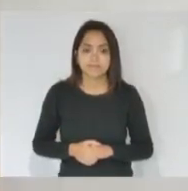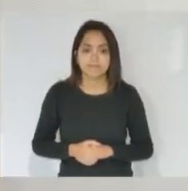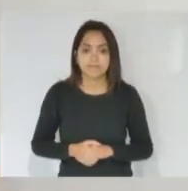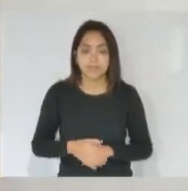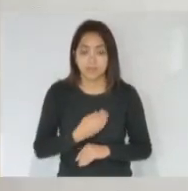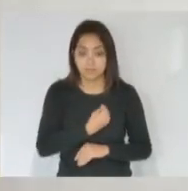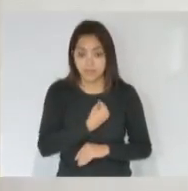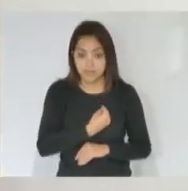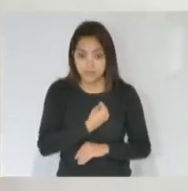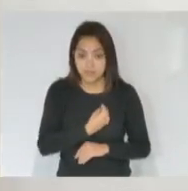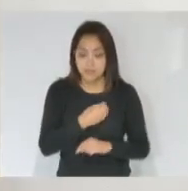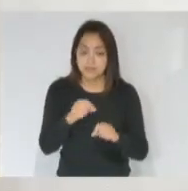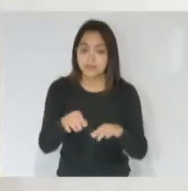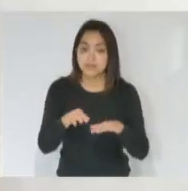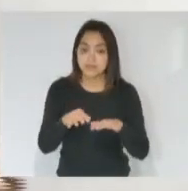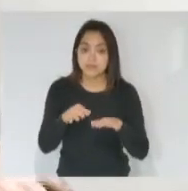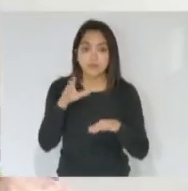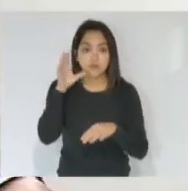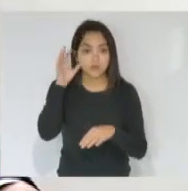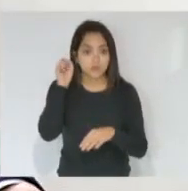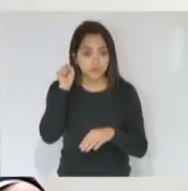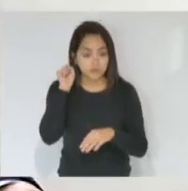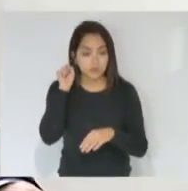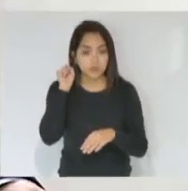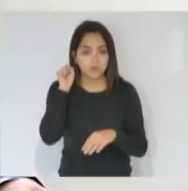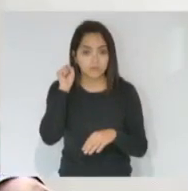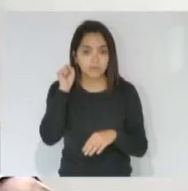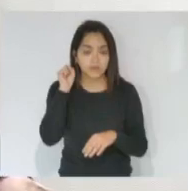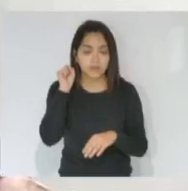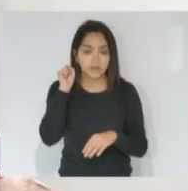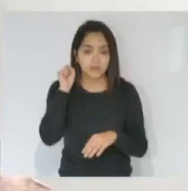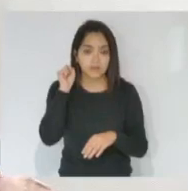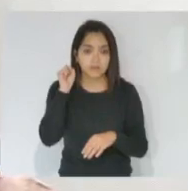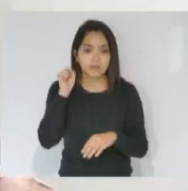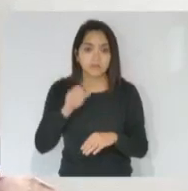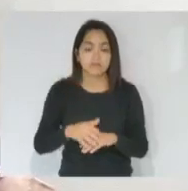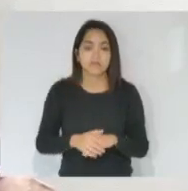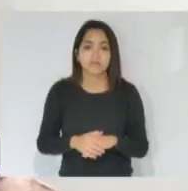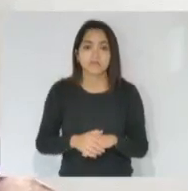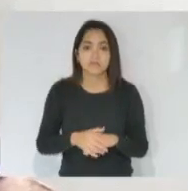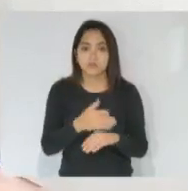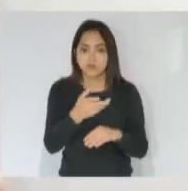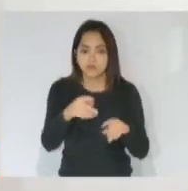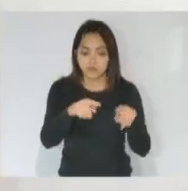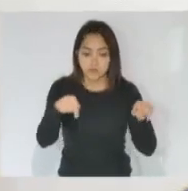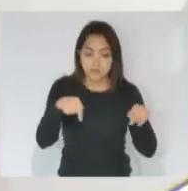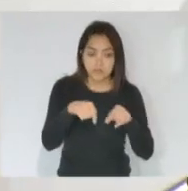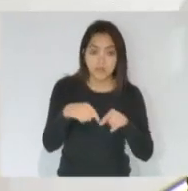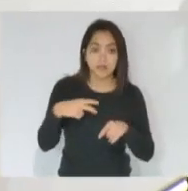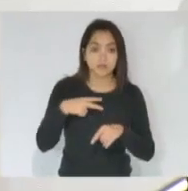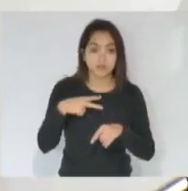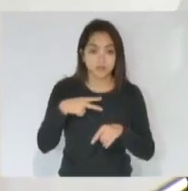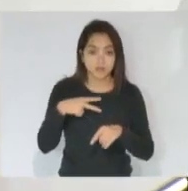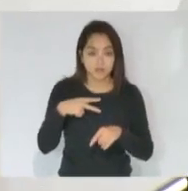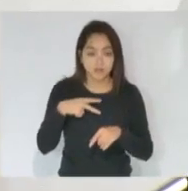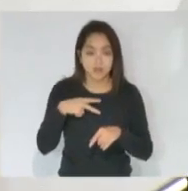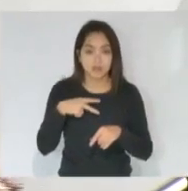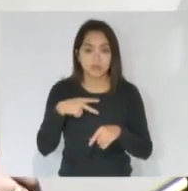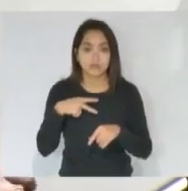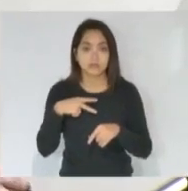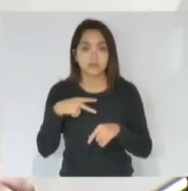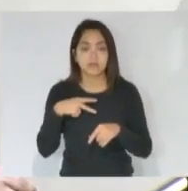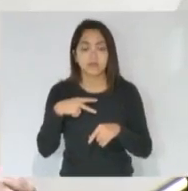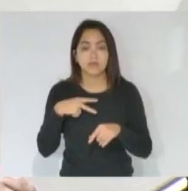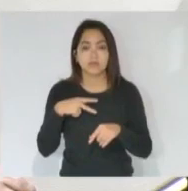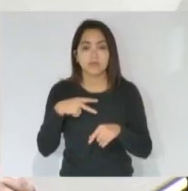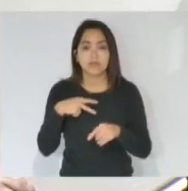presentes à sessão, que nos ouvem dos seus gabinetes, na última